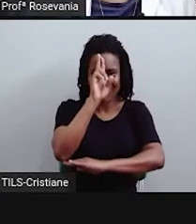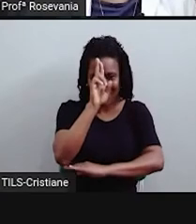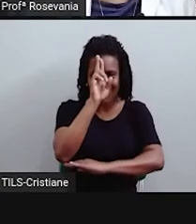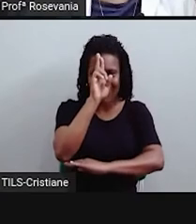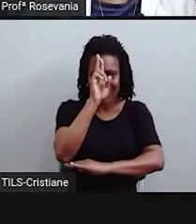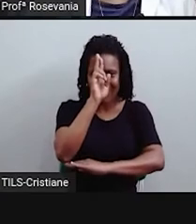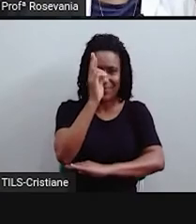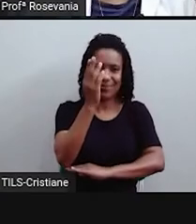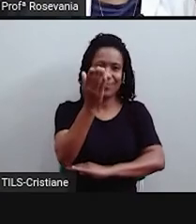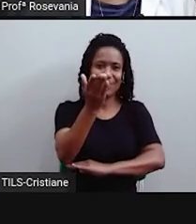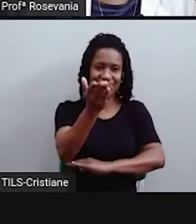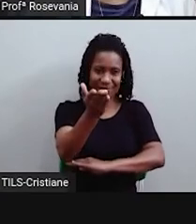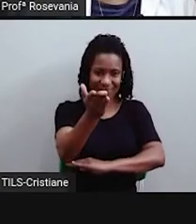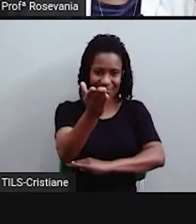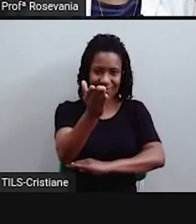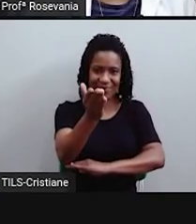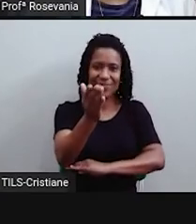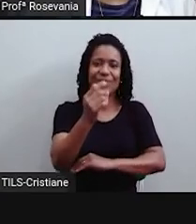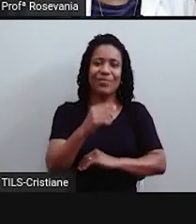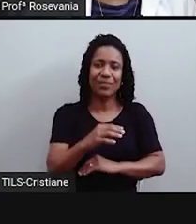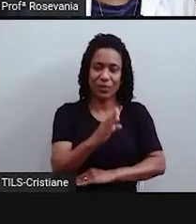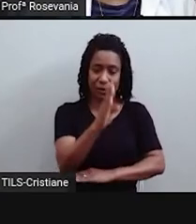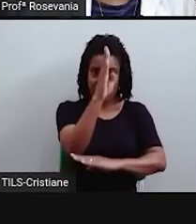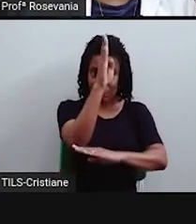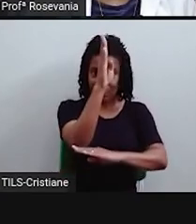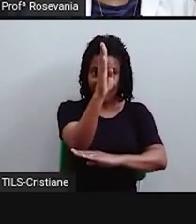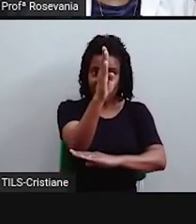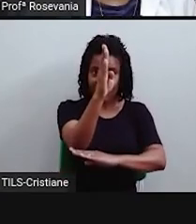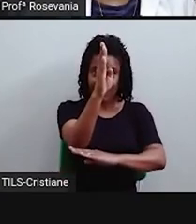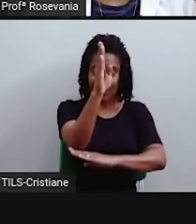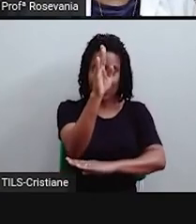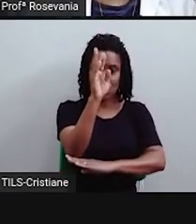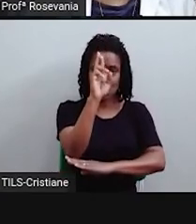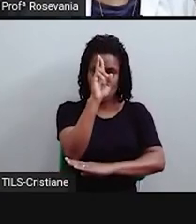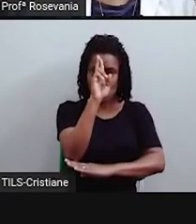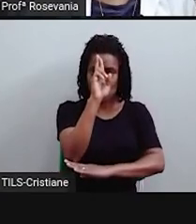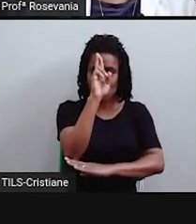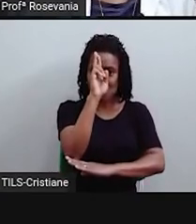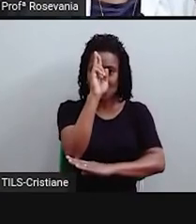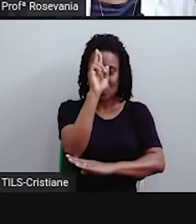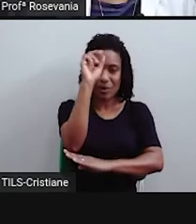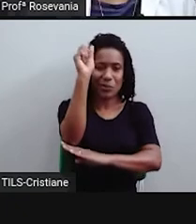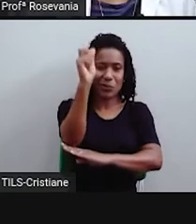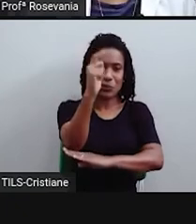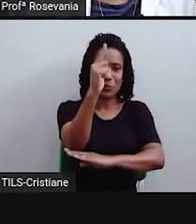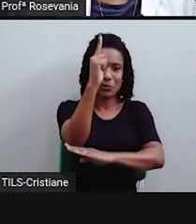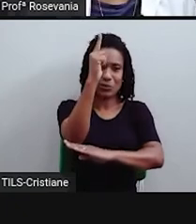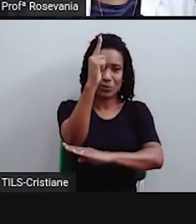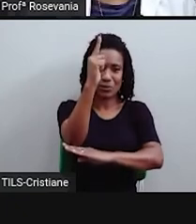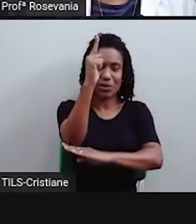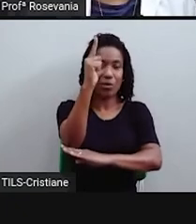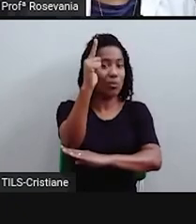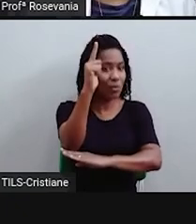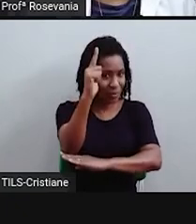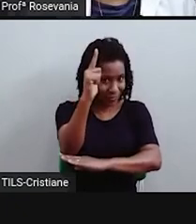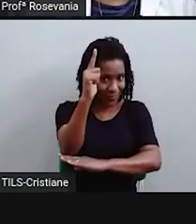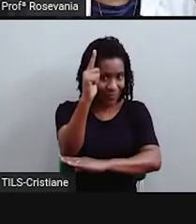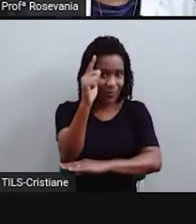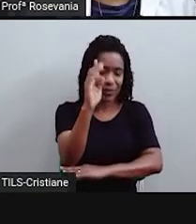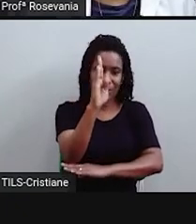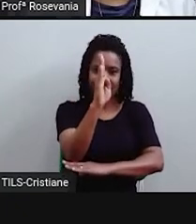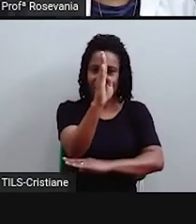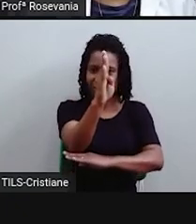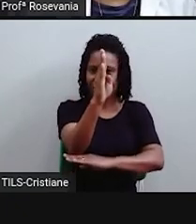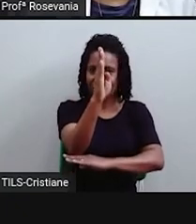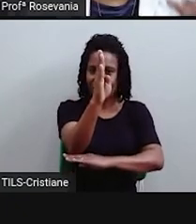o sol está formando quase que um ângulo de 90 graus, né? Então, tanto que esse ângulo